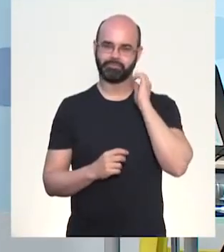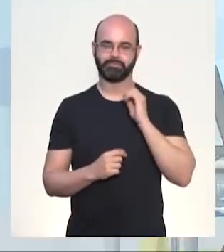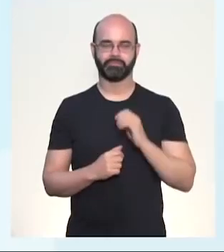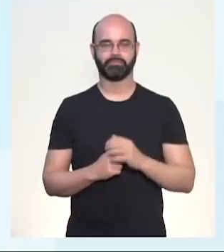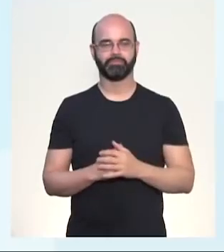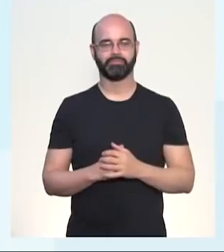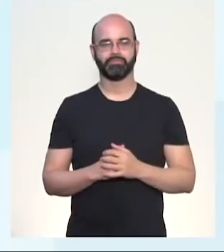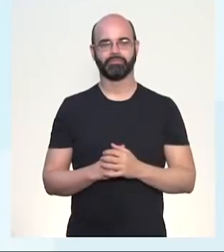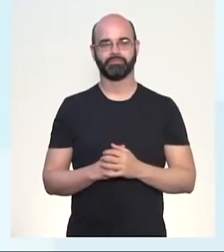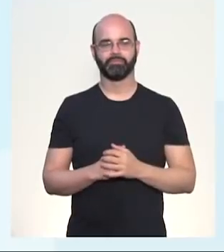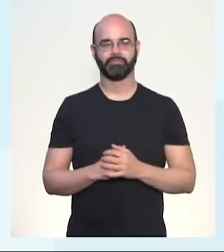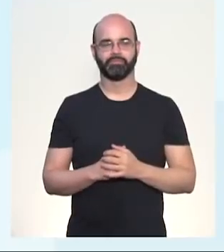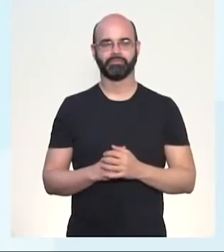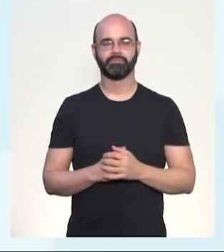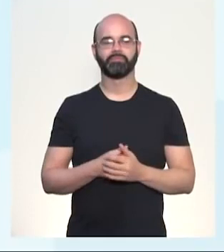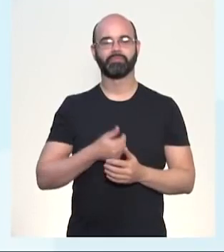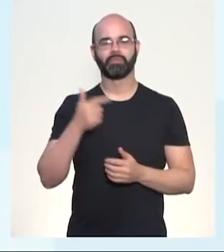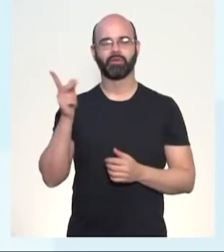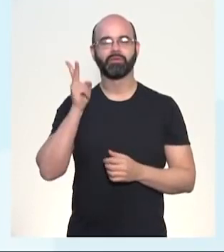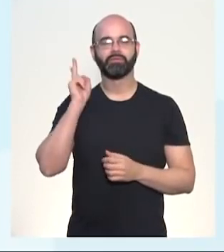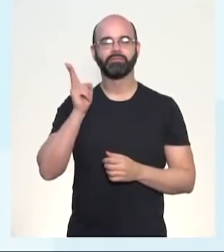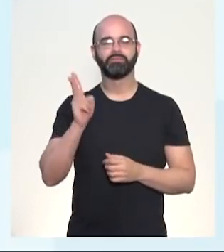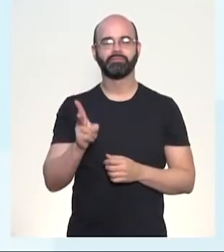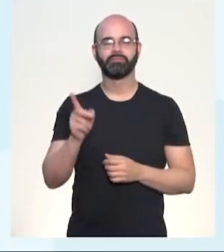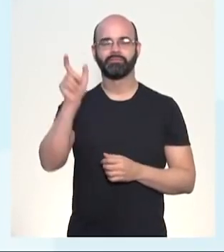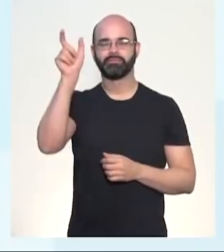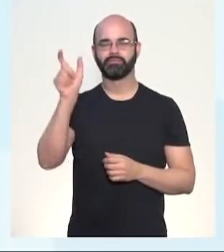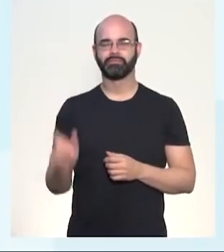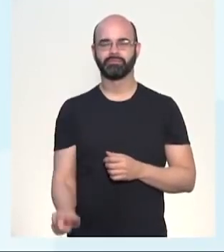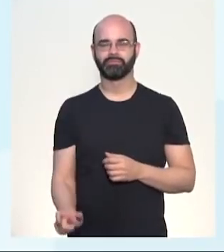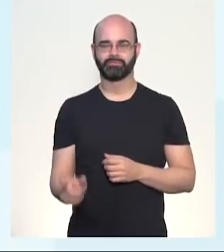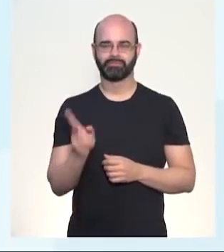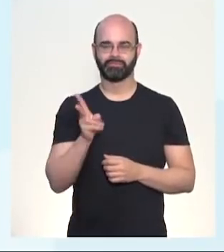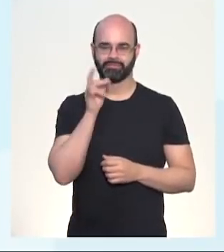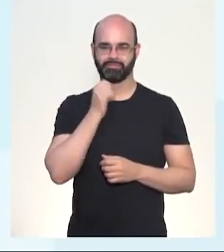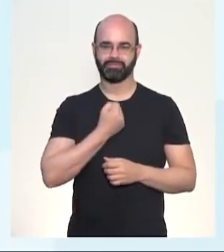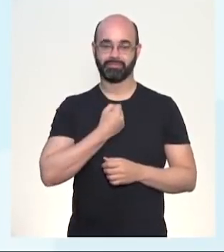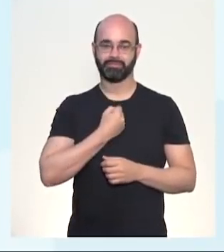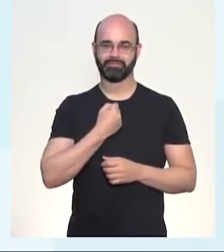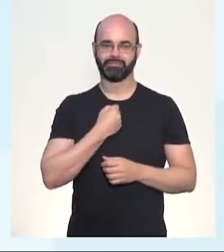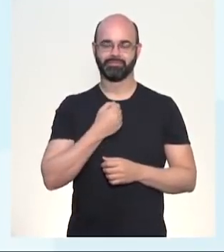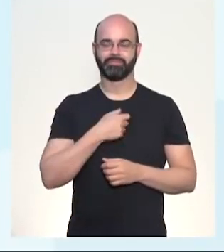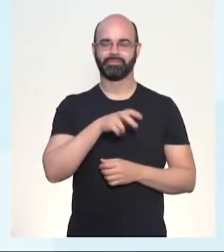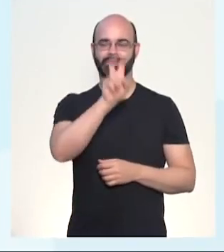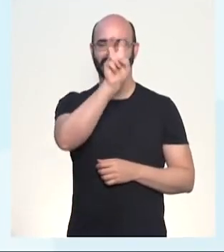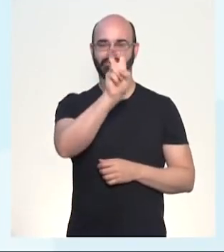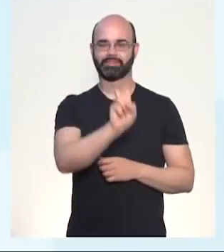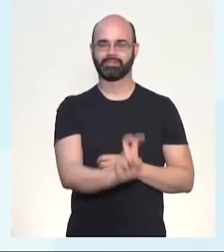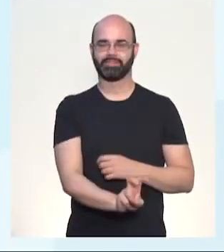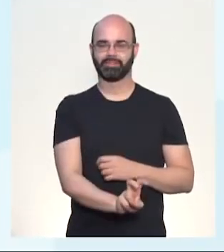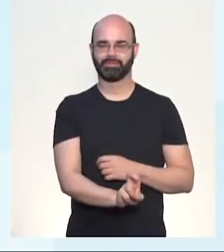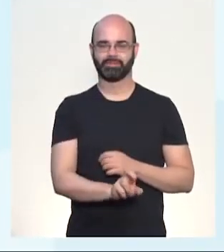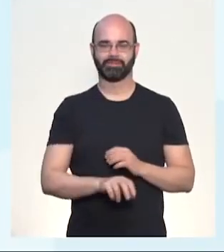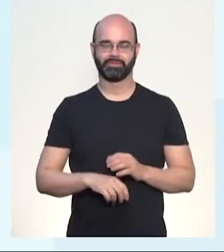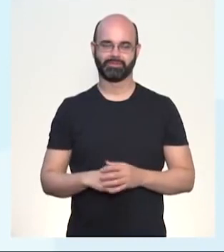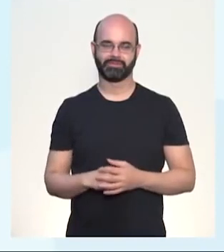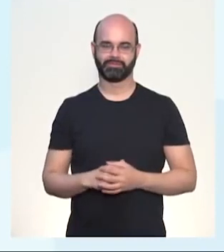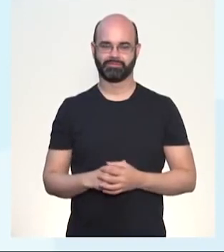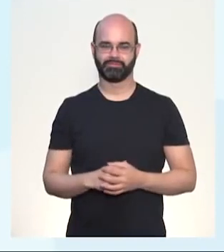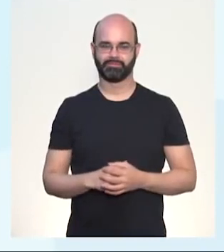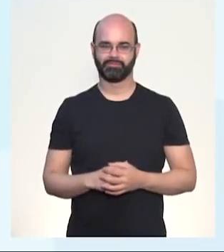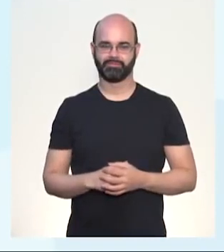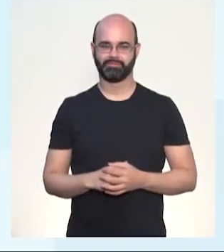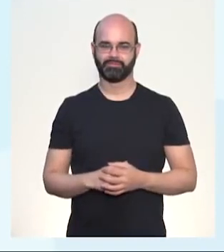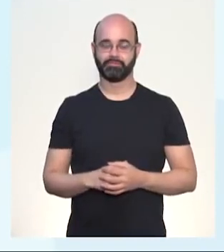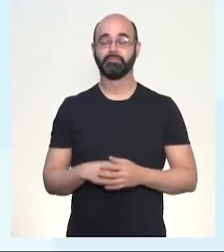elemento constante aí fixo, né, Vivi? O número 5. Sim. E aí, o que você vai perceber? Que dá para construir a